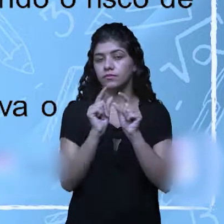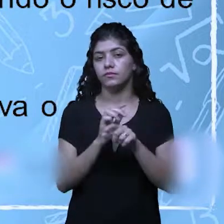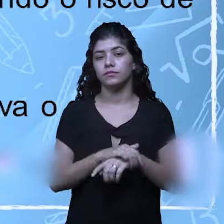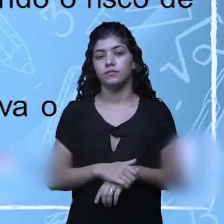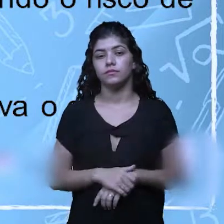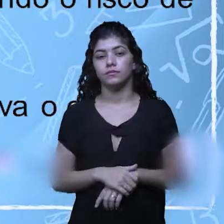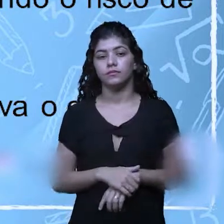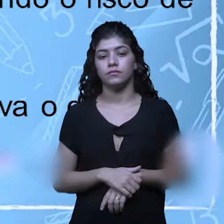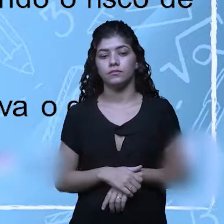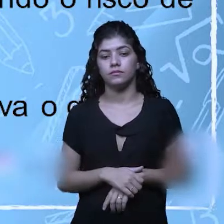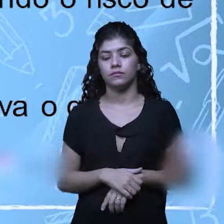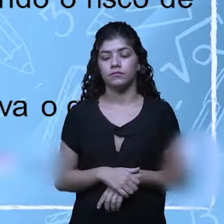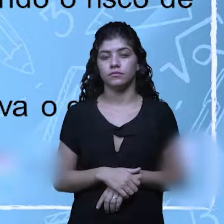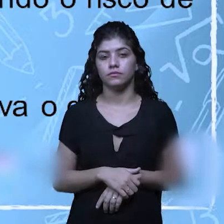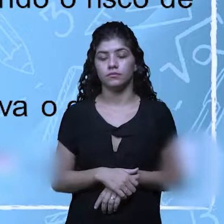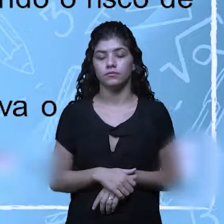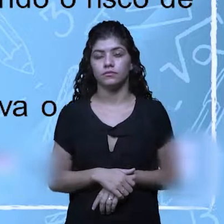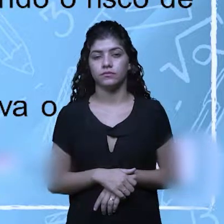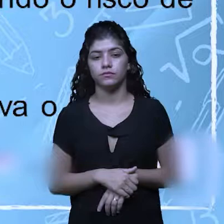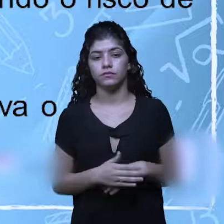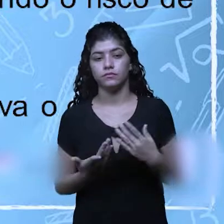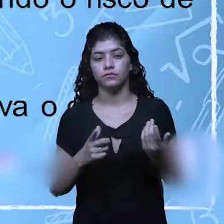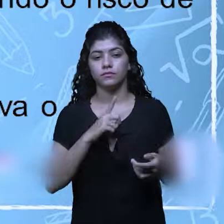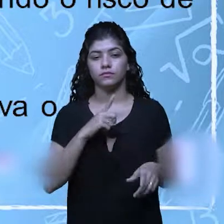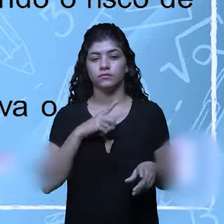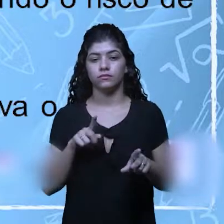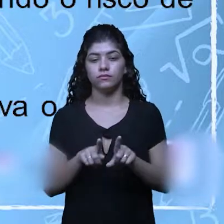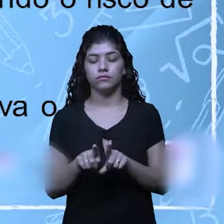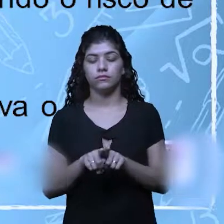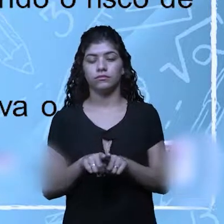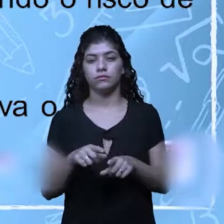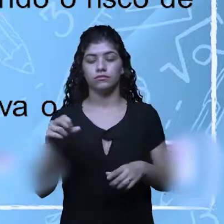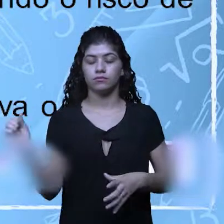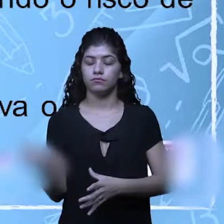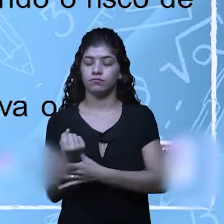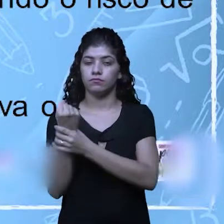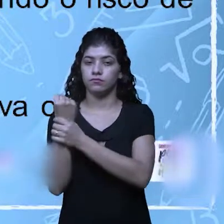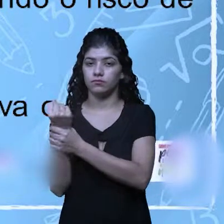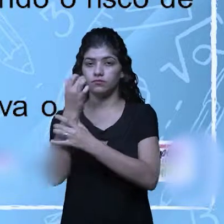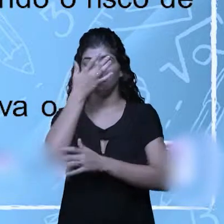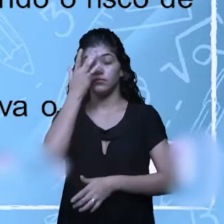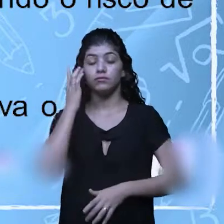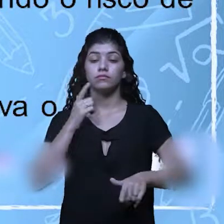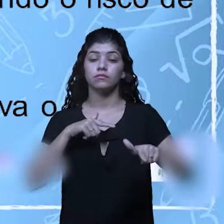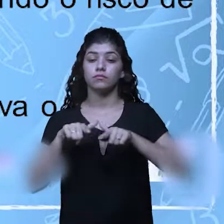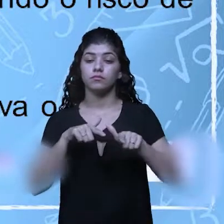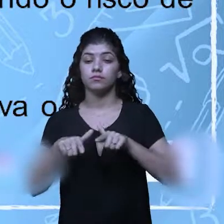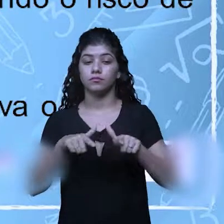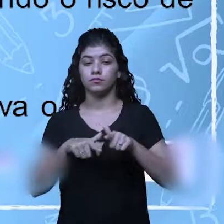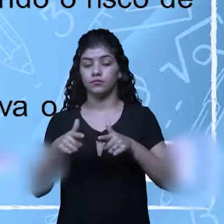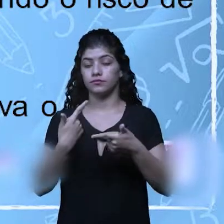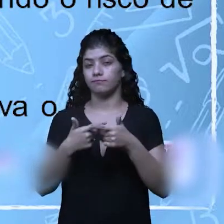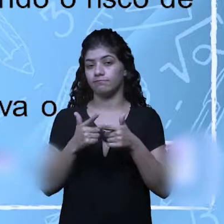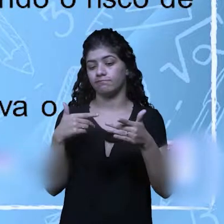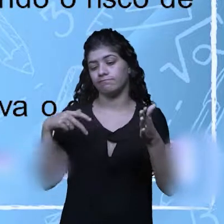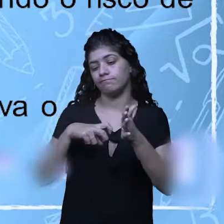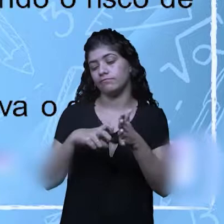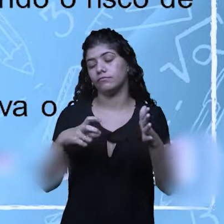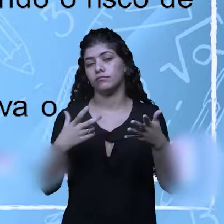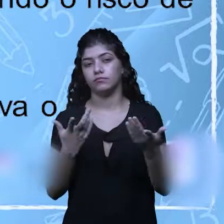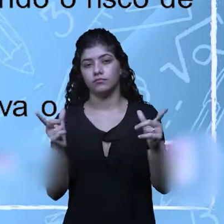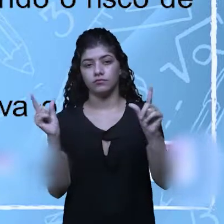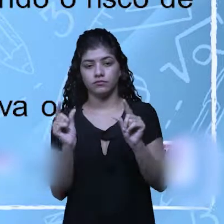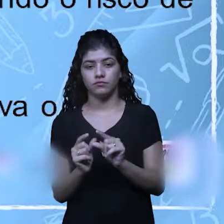eles conscientes ou não. Oferecem mais segurança a seus operadores, reduzindo os riscos de acidente de